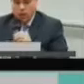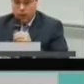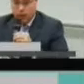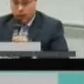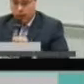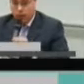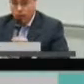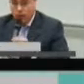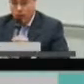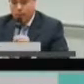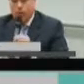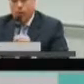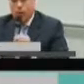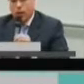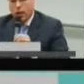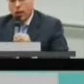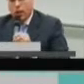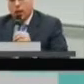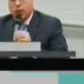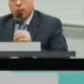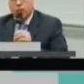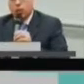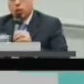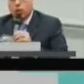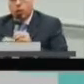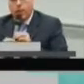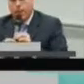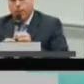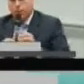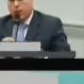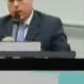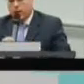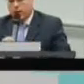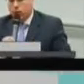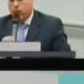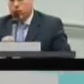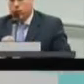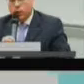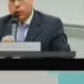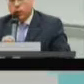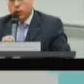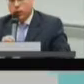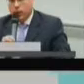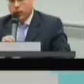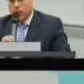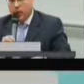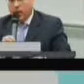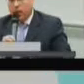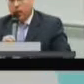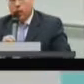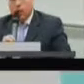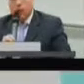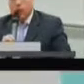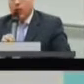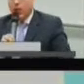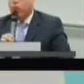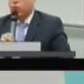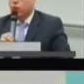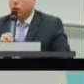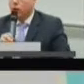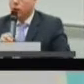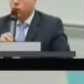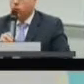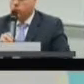questão do exame para os pacientes com suspeita de câncer. Mas nós temos aqui na casa, desde